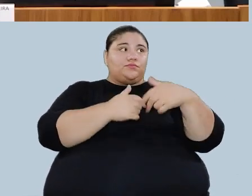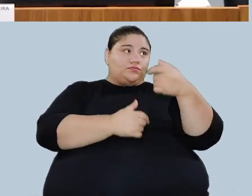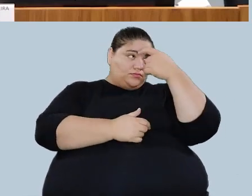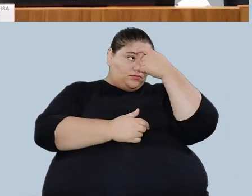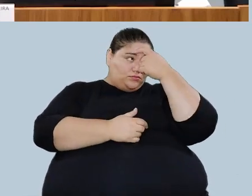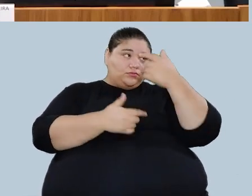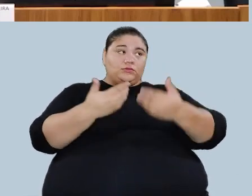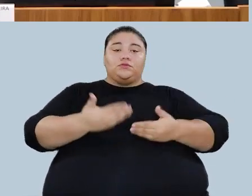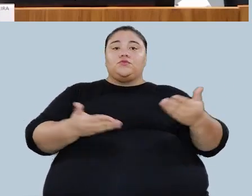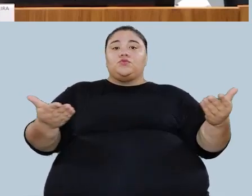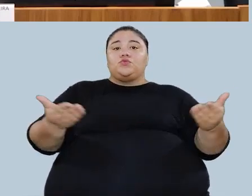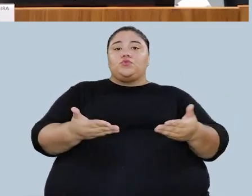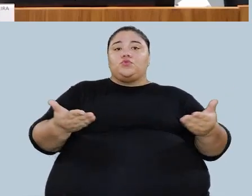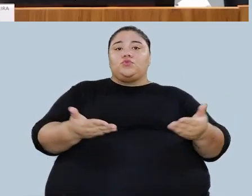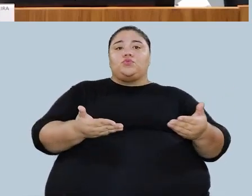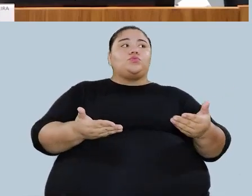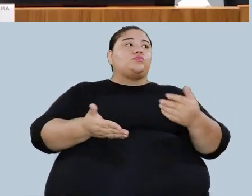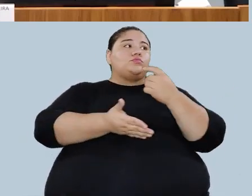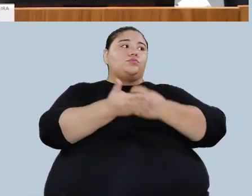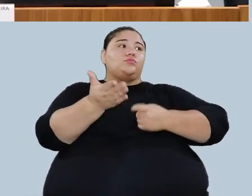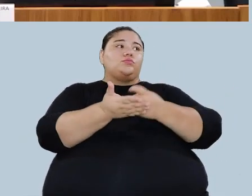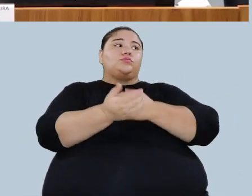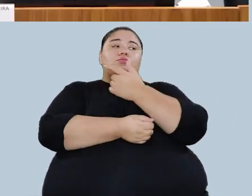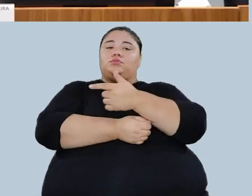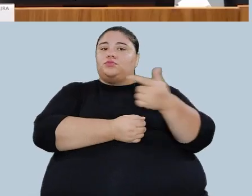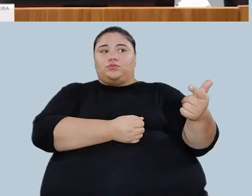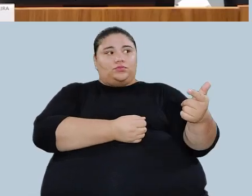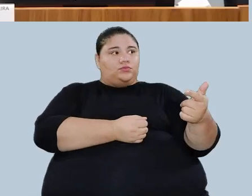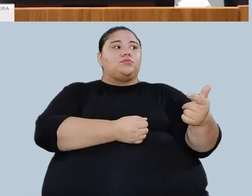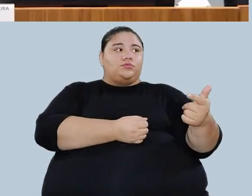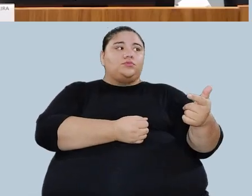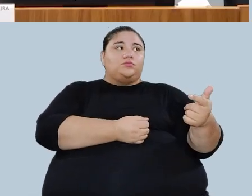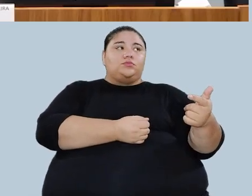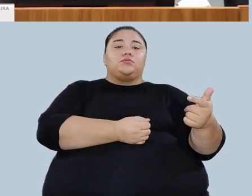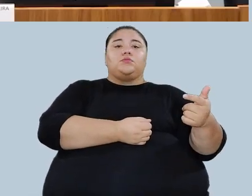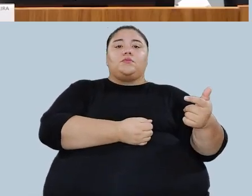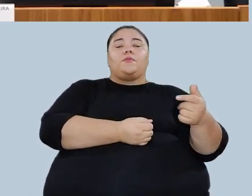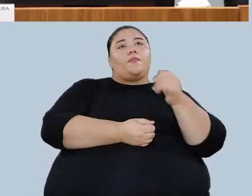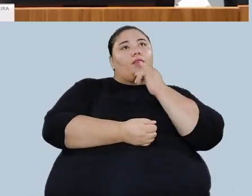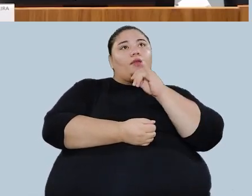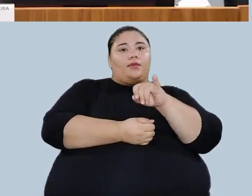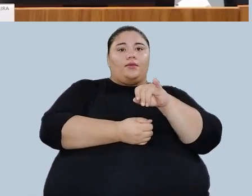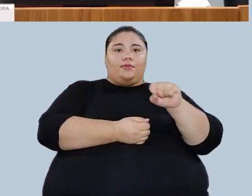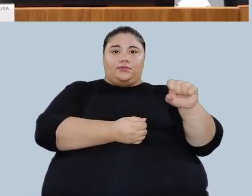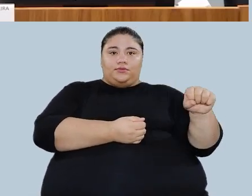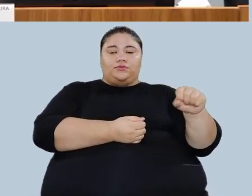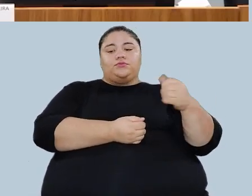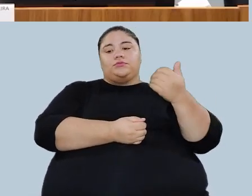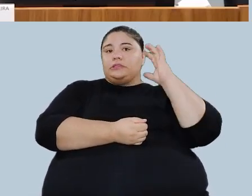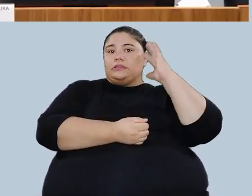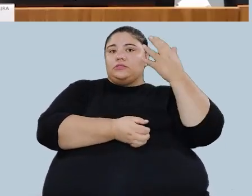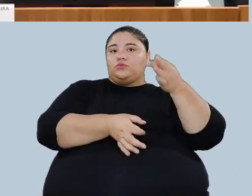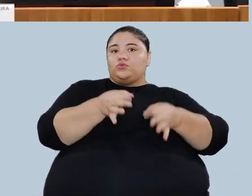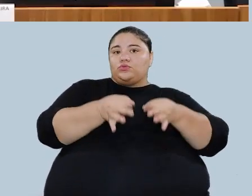hoje, muitos deles não são nem sequer tributados, estão fora da hipótese de incidência do ISS. Decisões judiciais